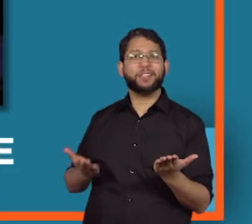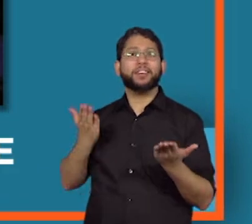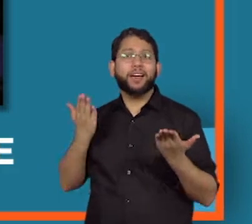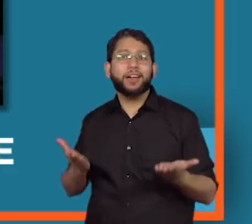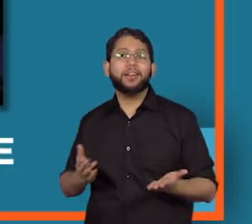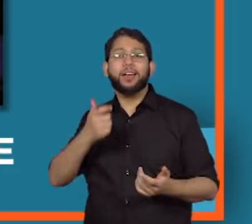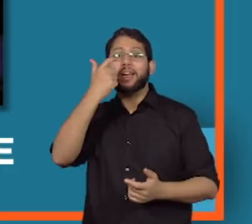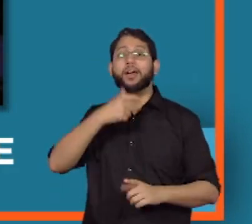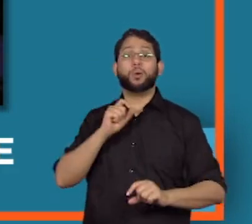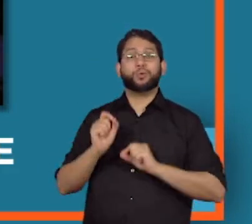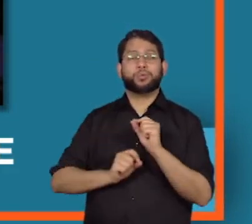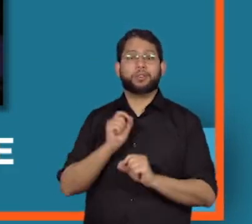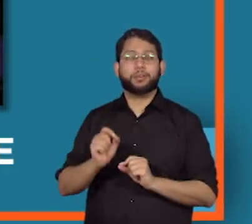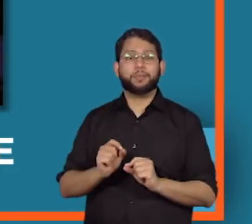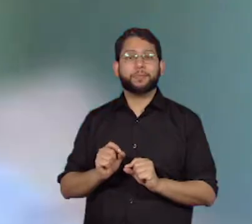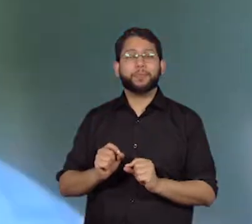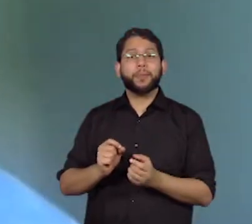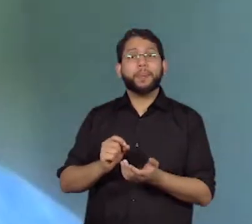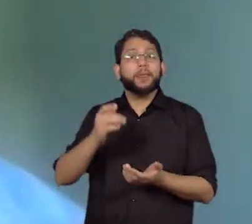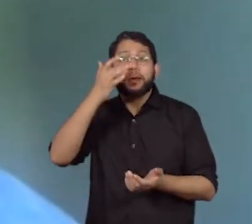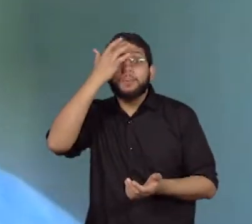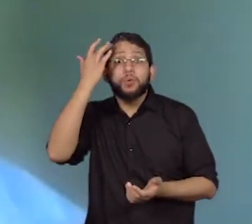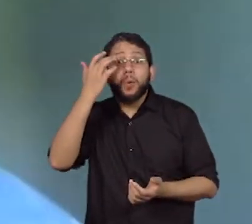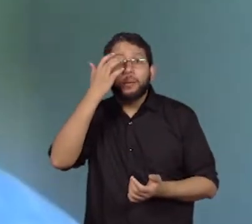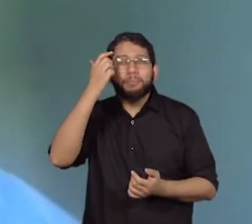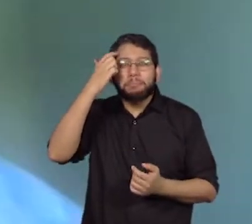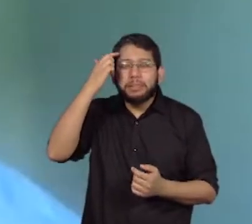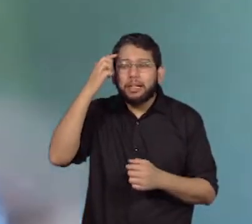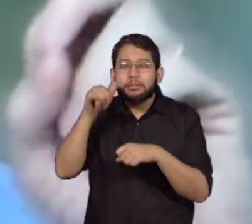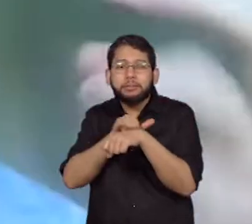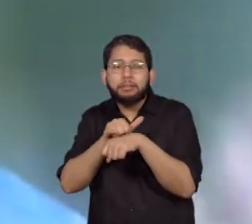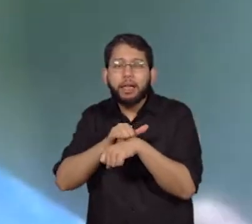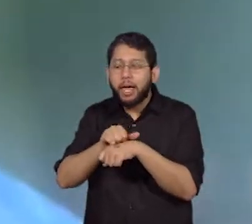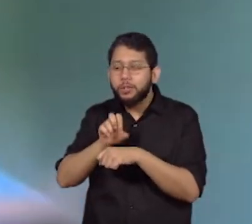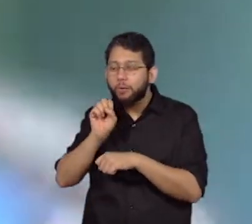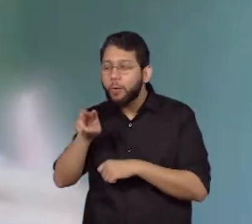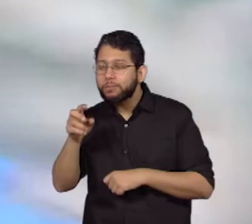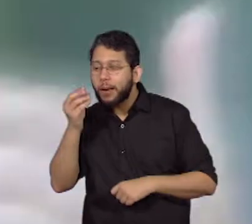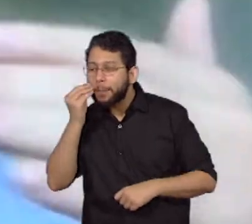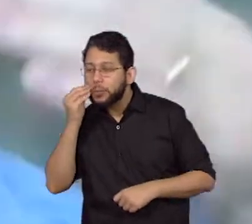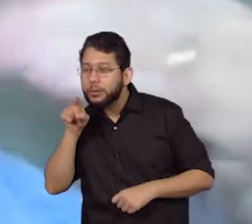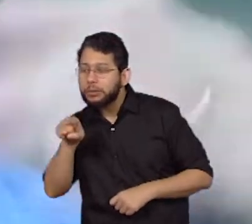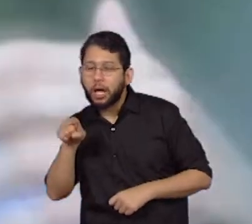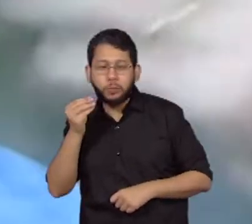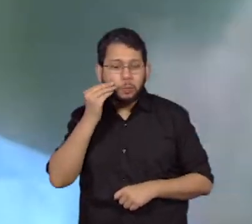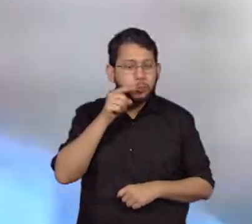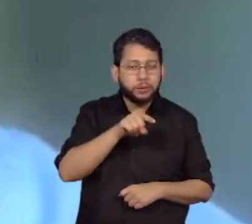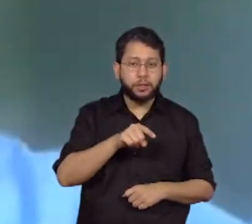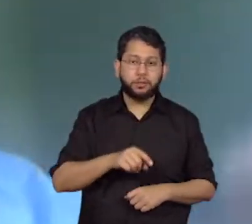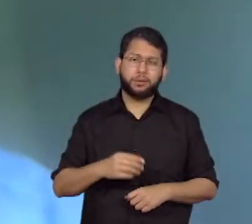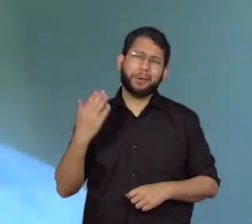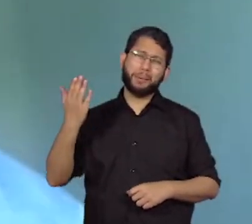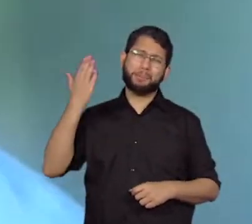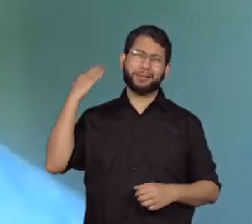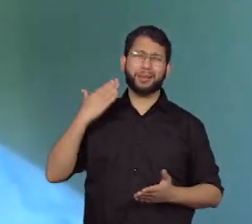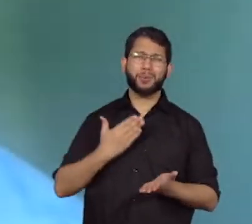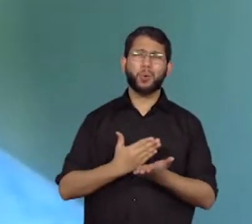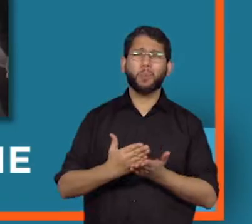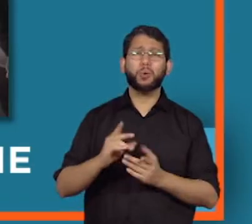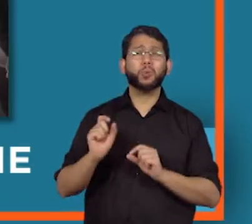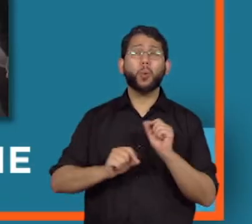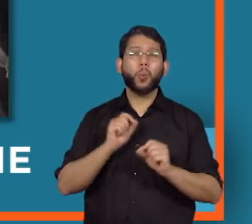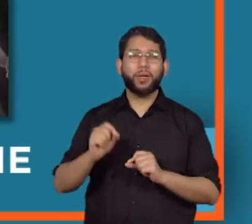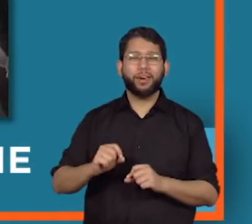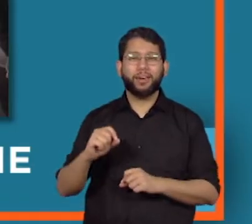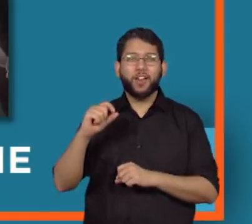de Hebe Camargo. Veio aquela coisa do onde está a oportunidade. E tinha uma modinha, né? Tava começando de